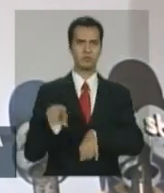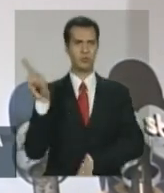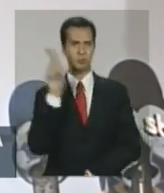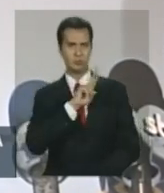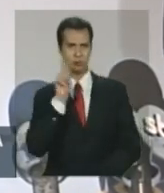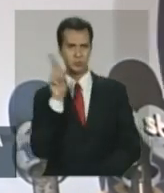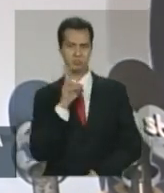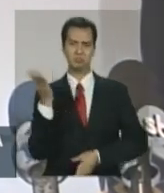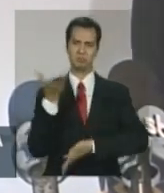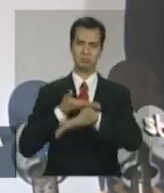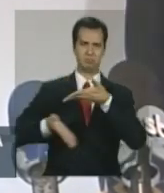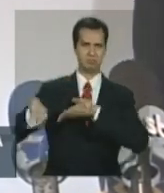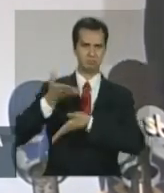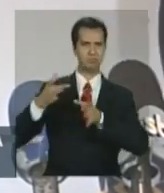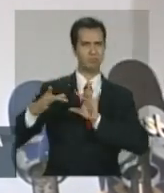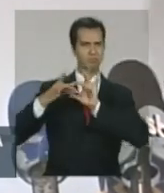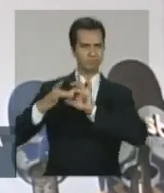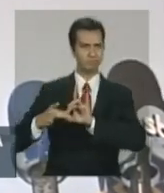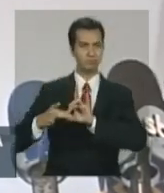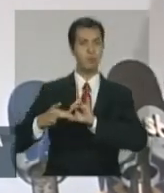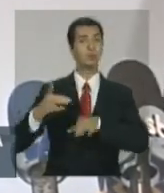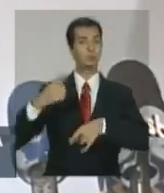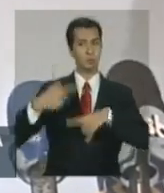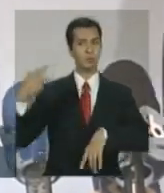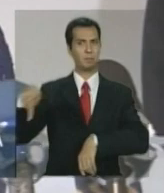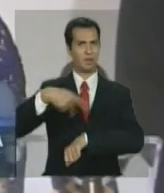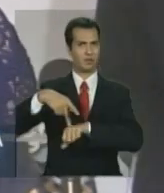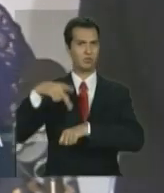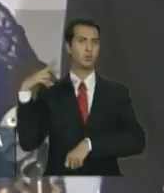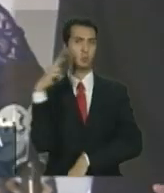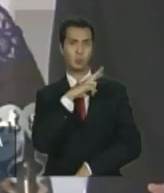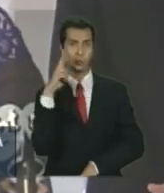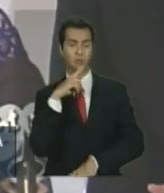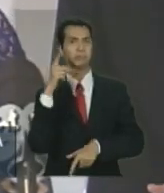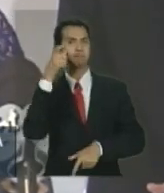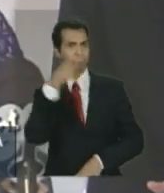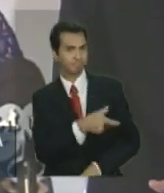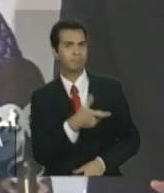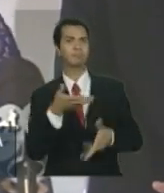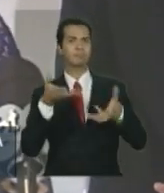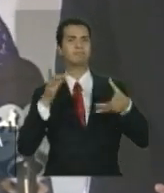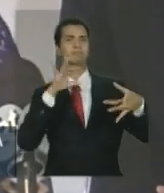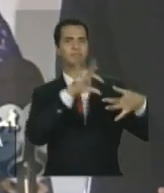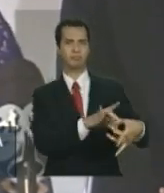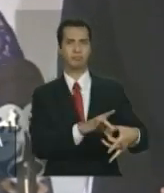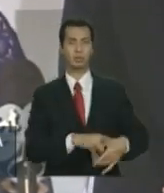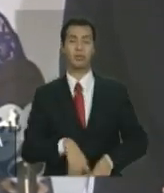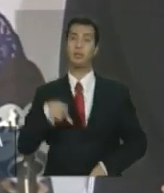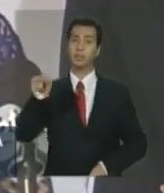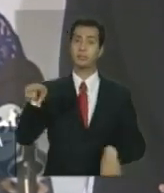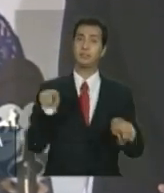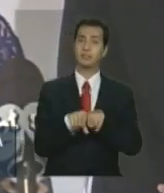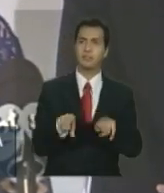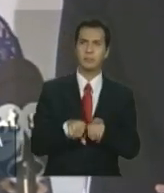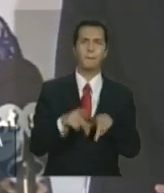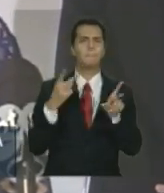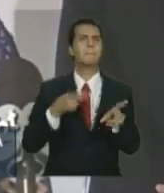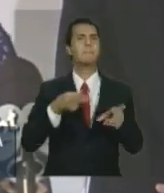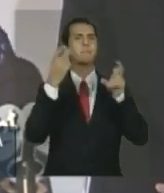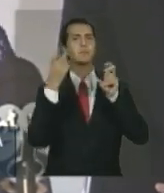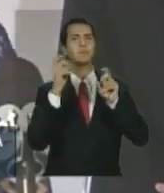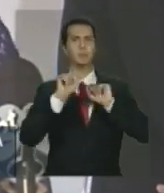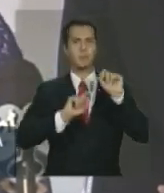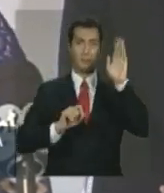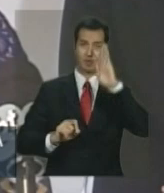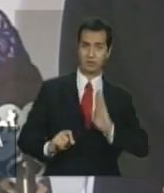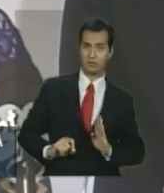uma relação de interesse da Rússia, constatou que nesses últimos anos essa relação